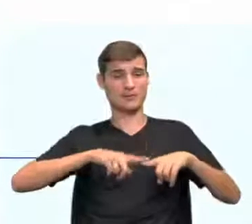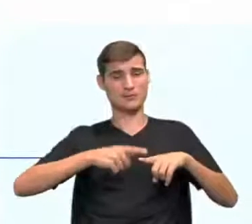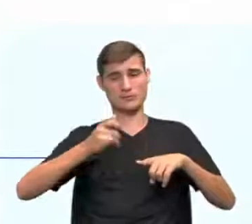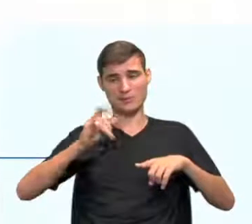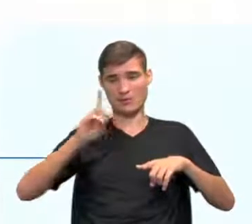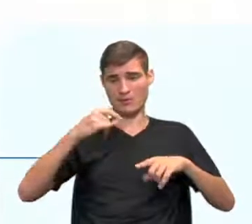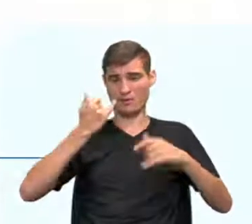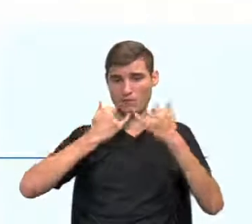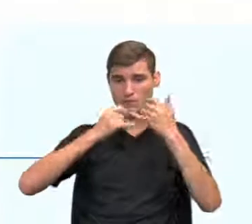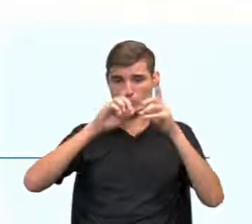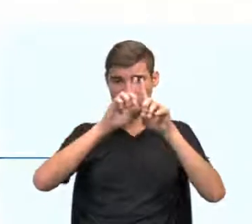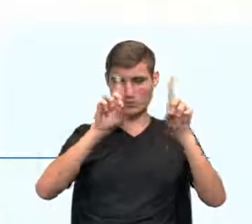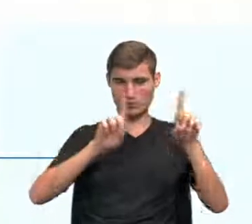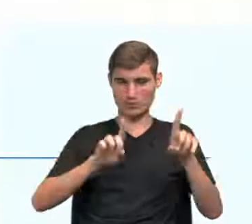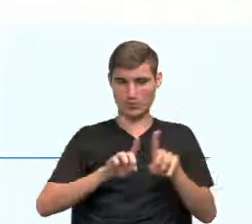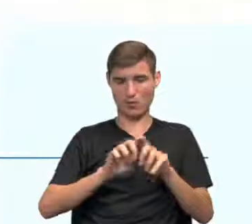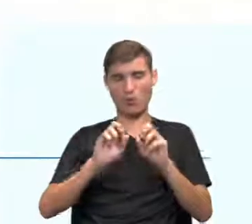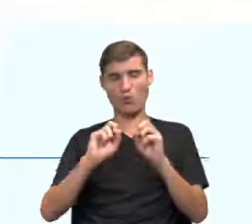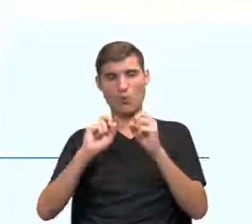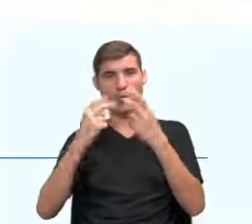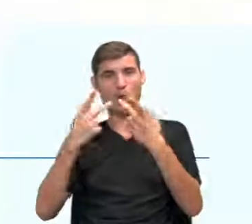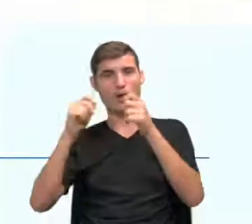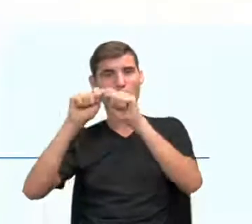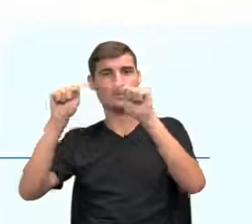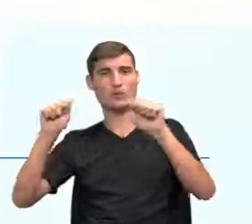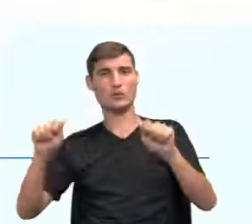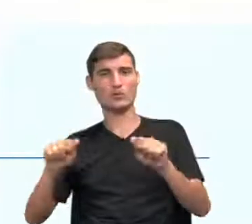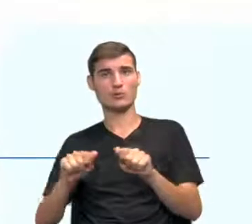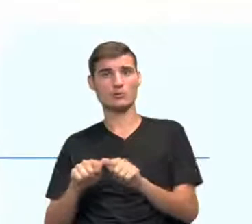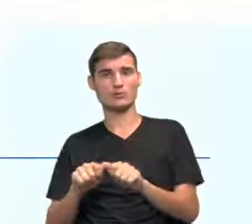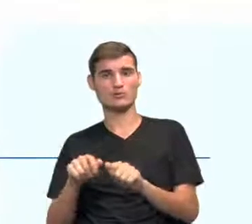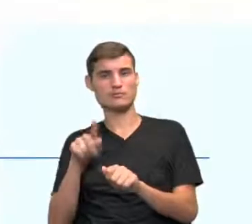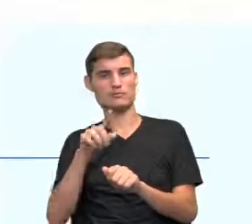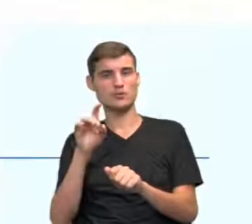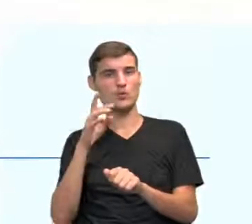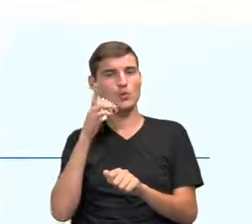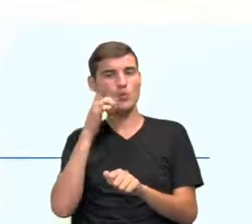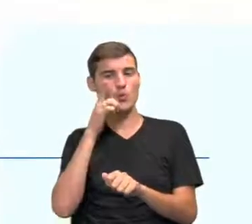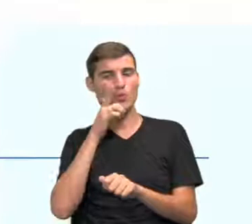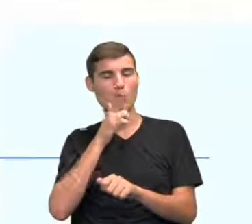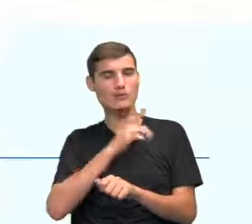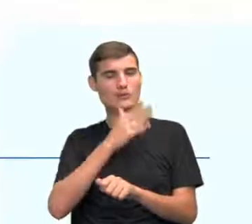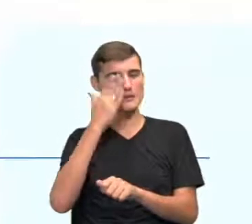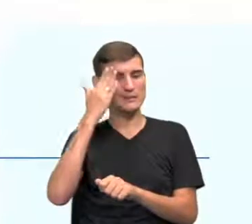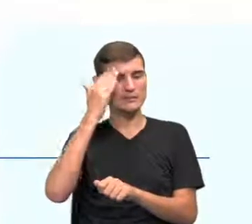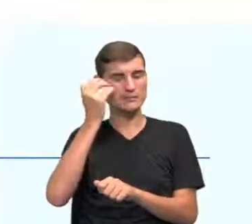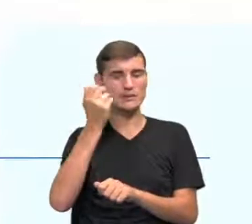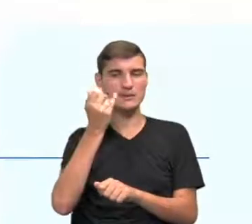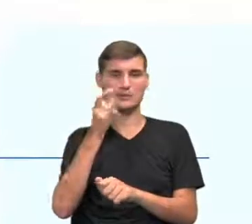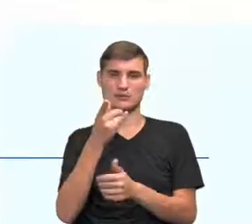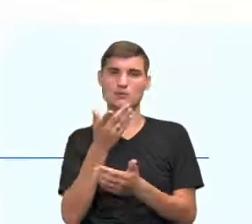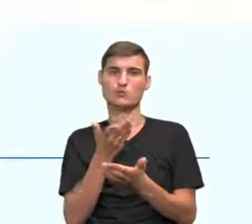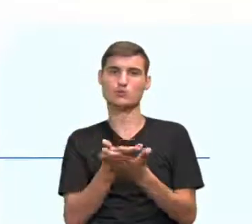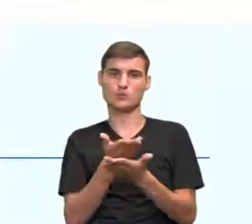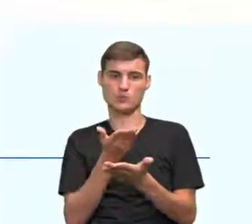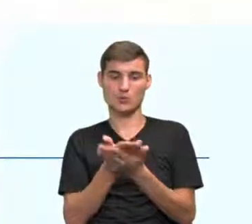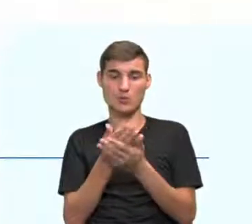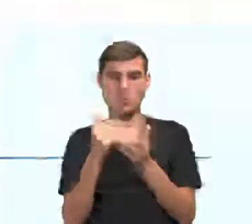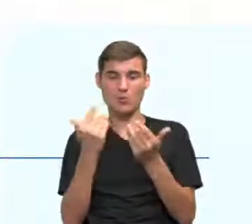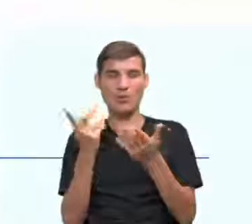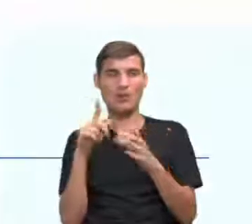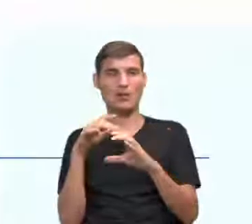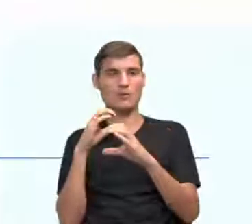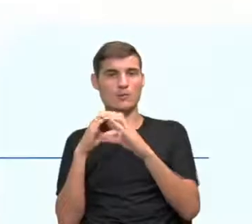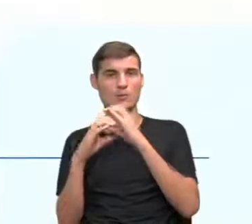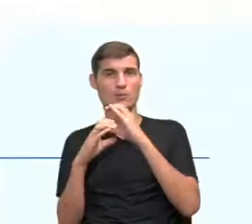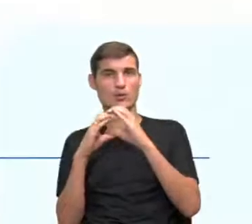se a informação vai ser digital ou analógica. Isso você só vai conseguir afirmar estudando qual que é a